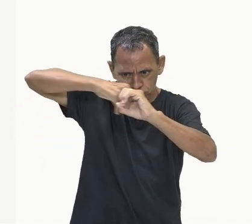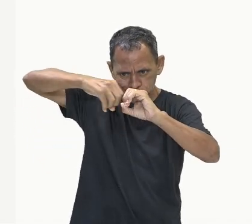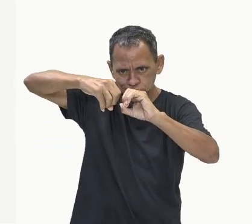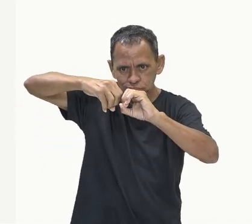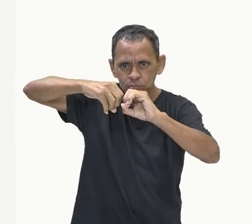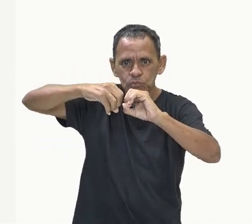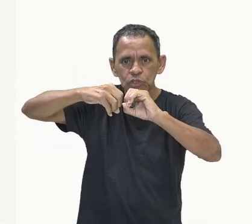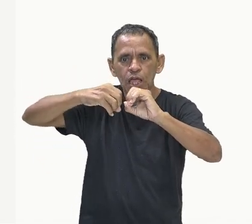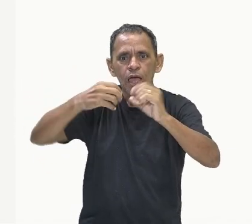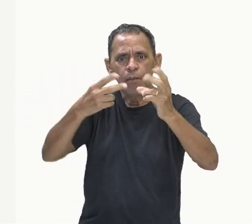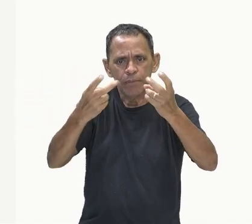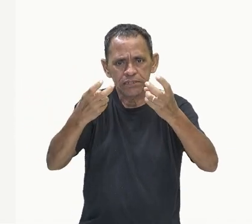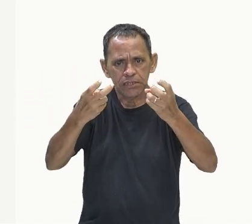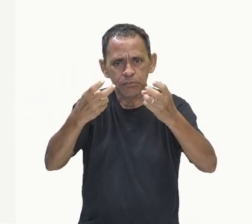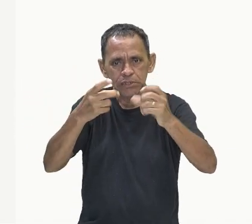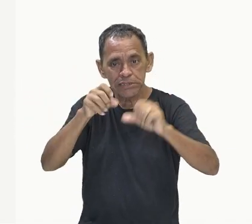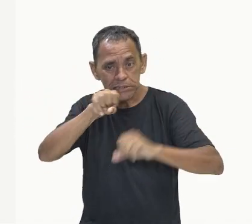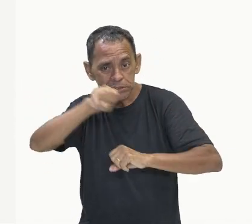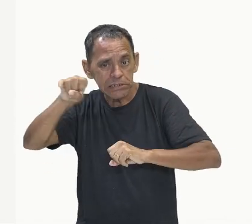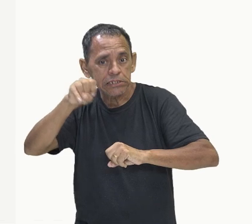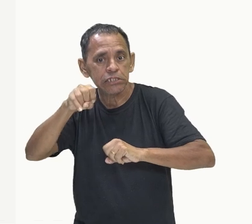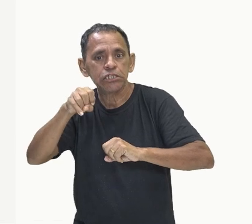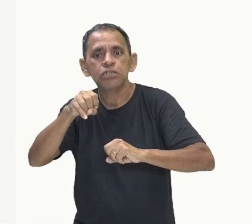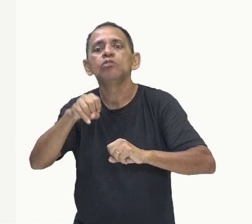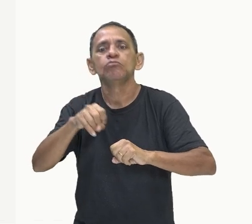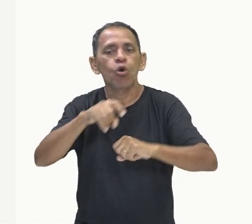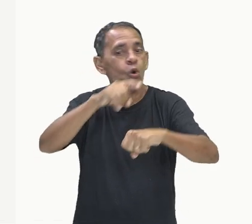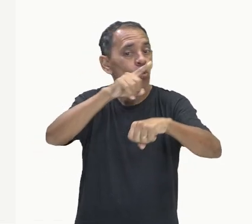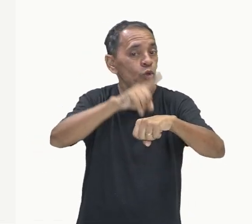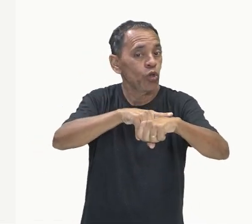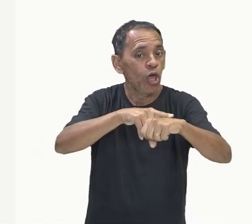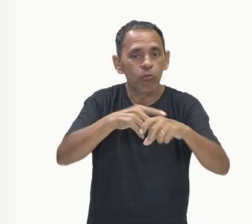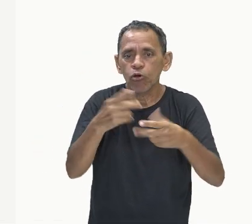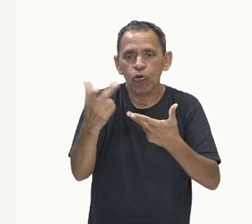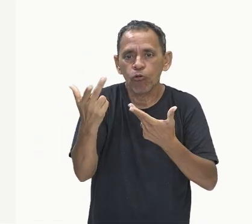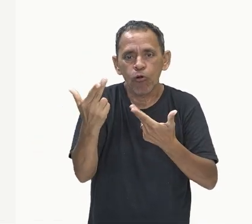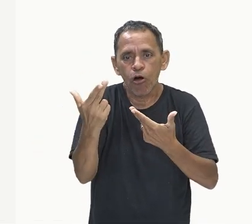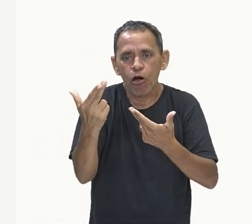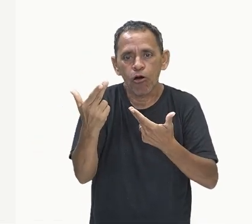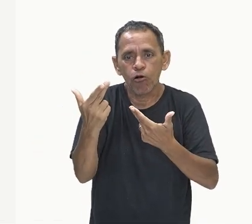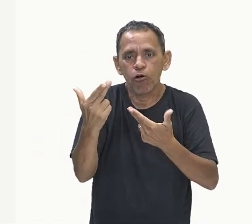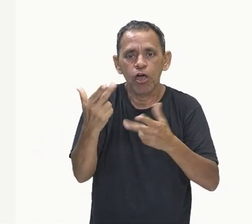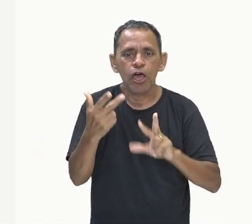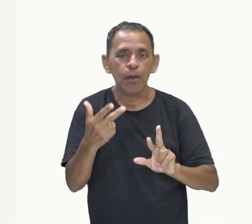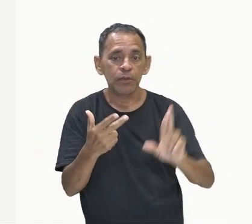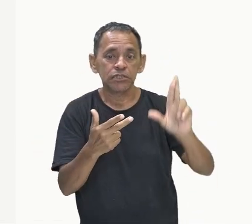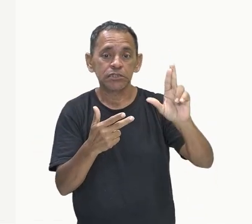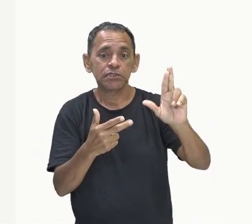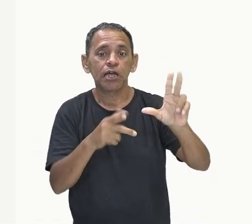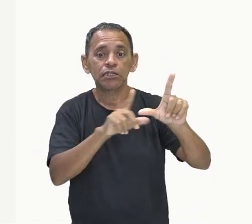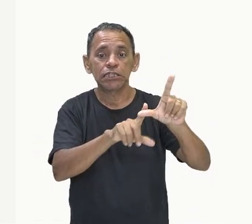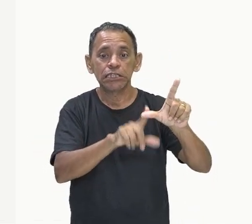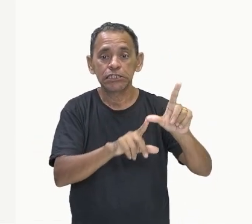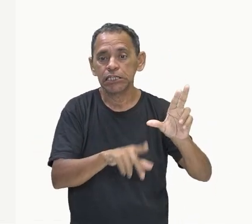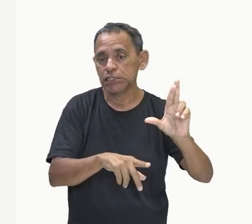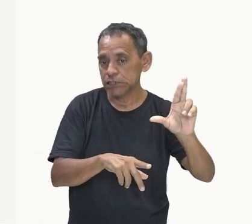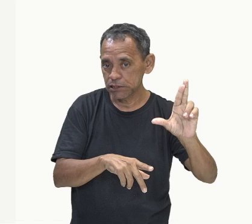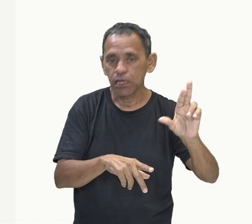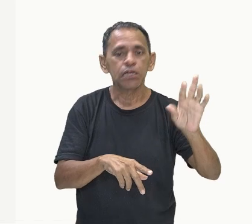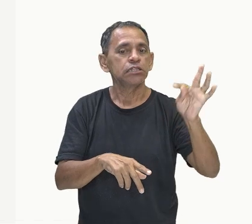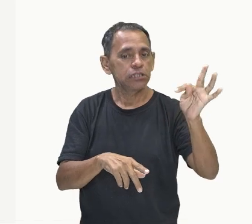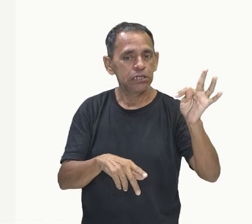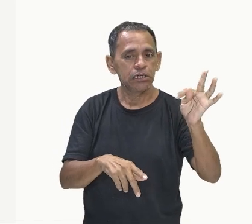os tempos são iguais, eles vão varrer essas áreas aqui, ó. A área 1 e aqui a